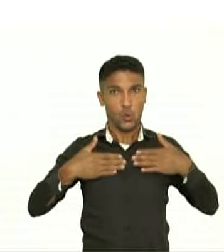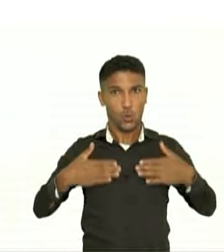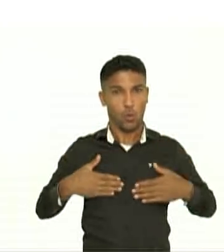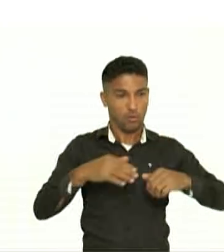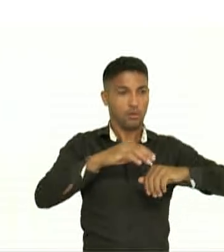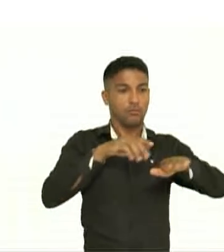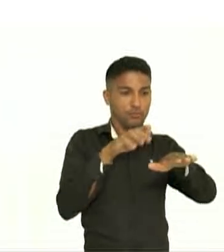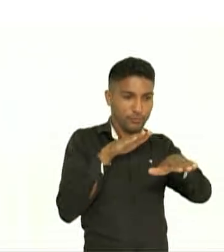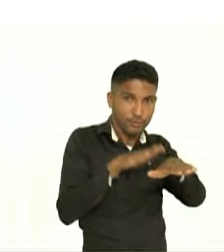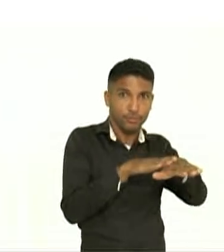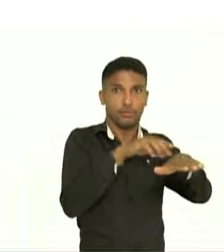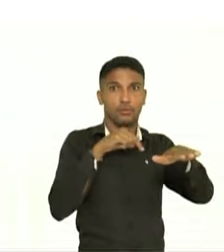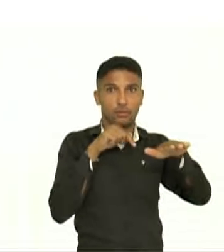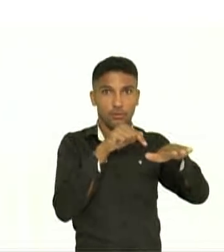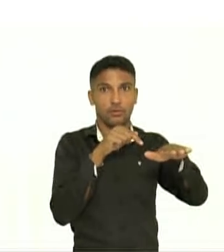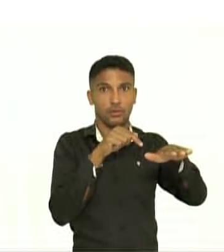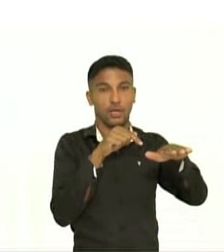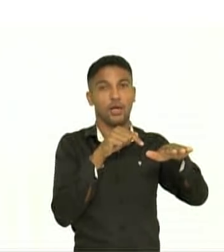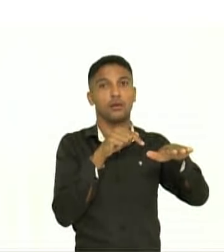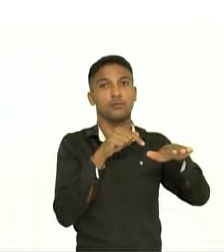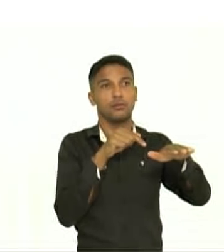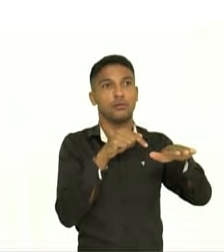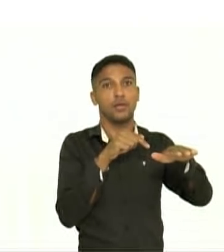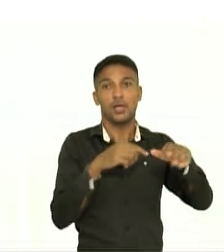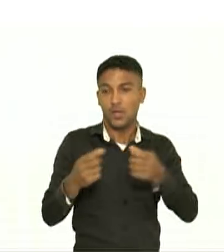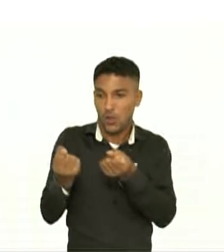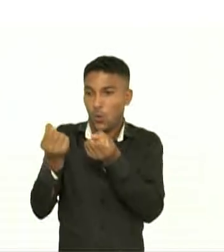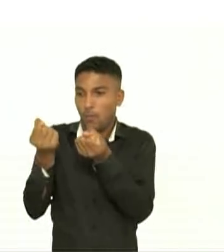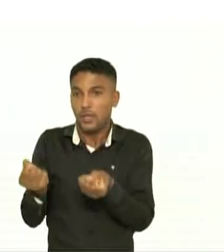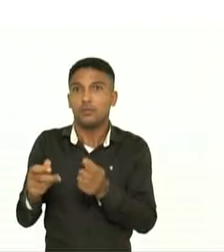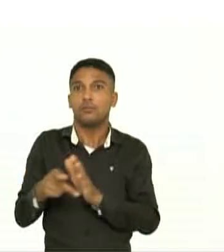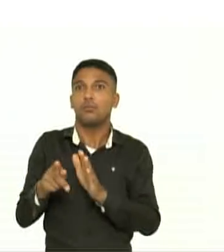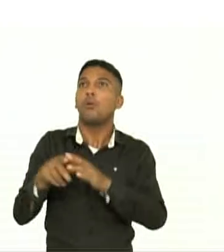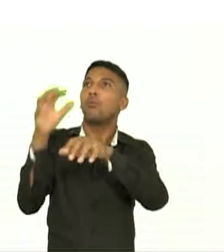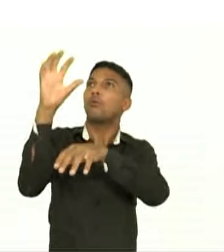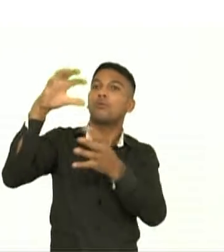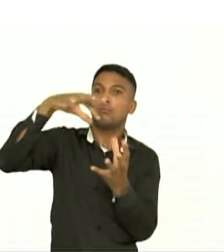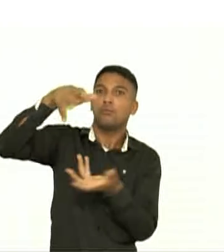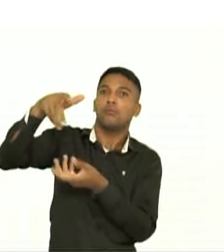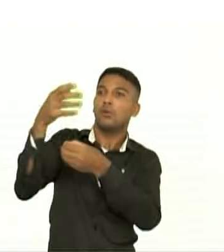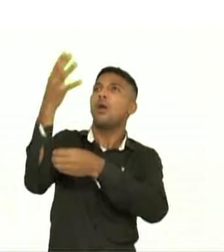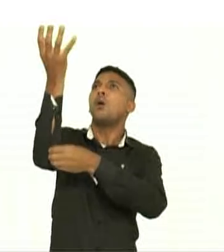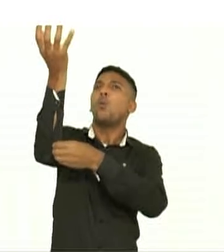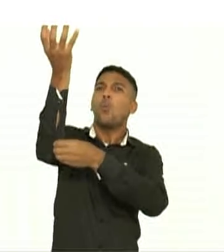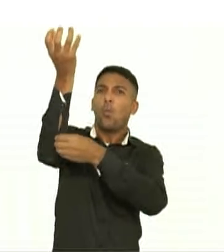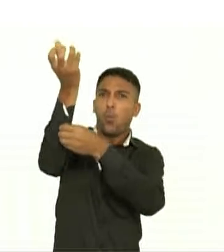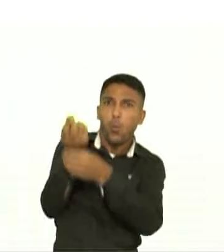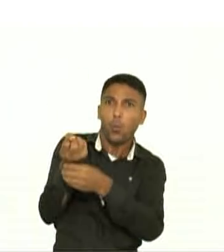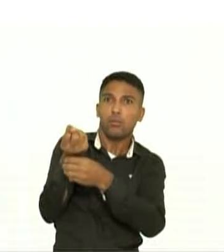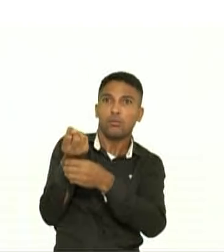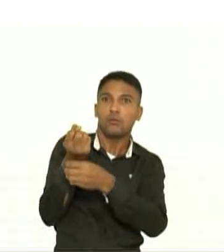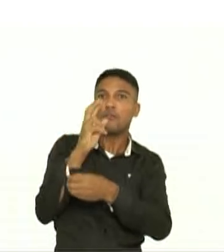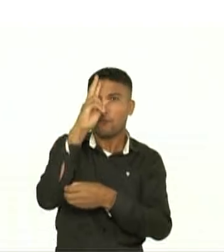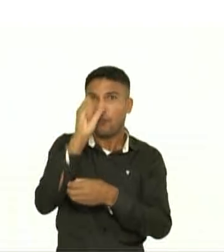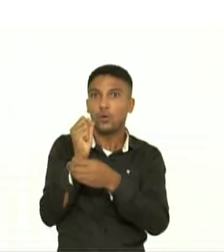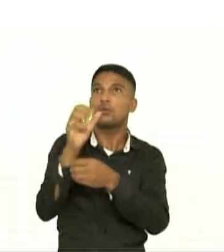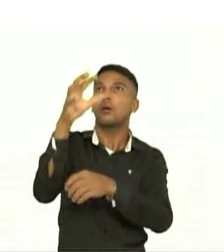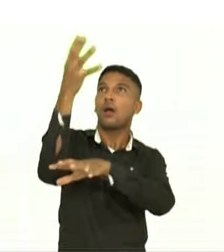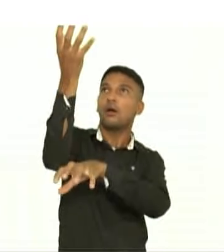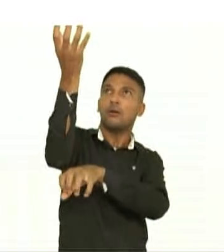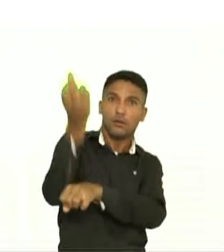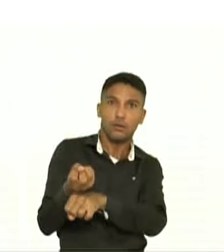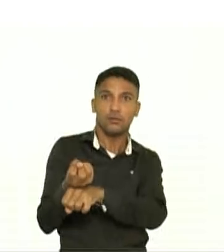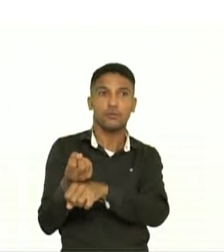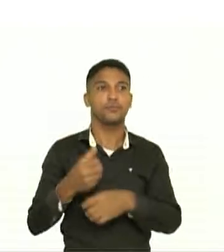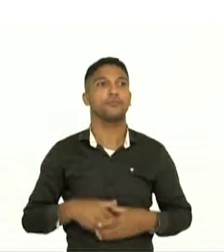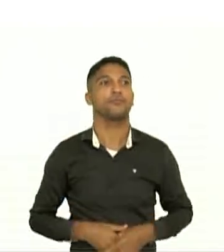com a qual o corpo é atraído para a Terra e, por isso, é uma grandeza escalar. B. O peso é fruto do produto da